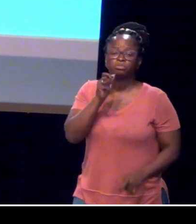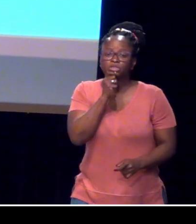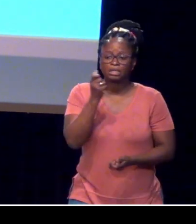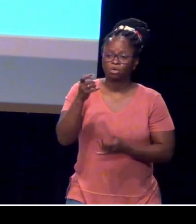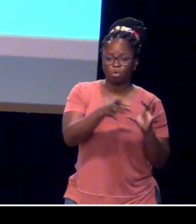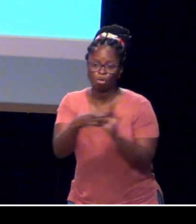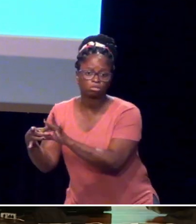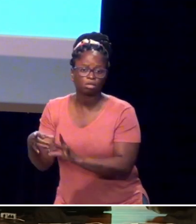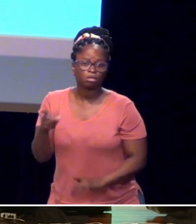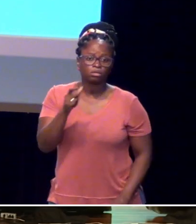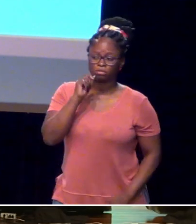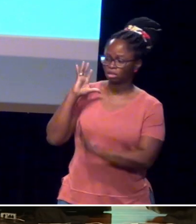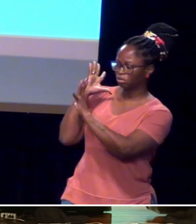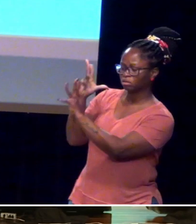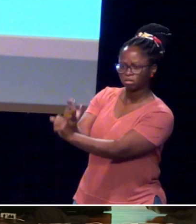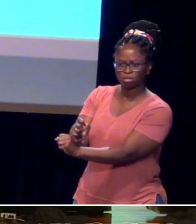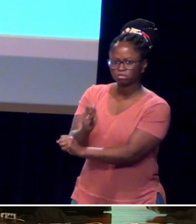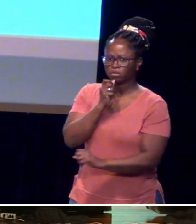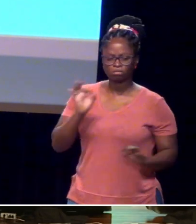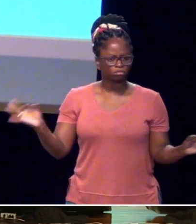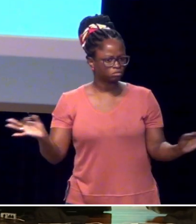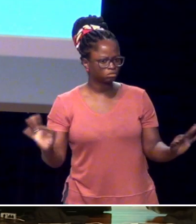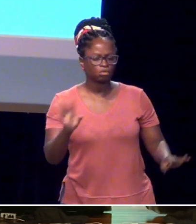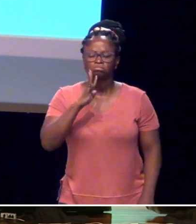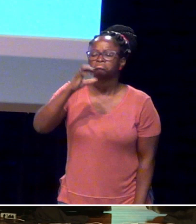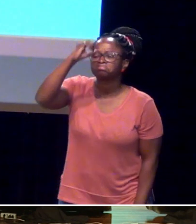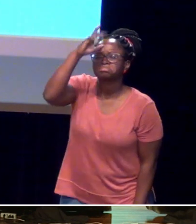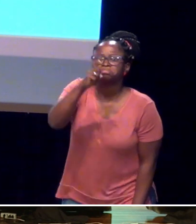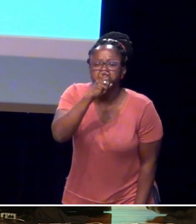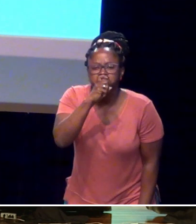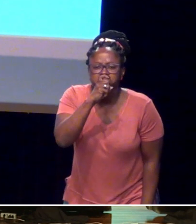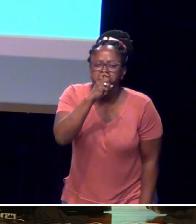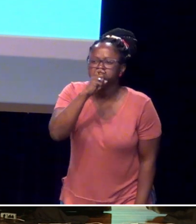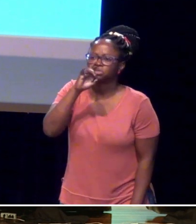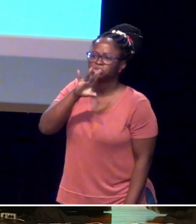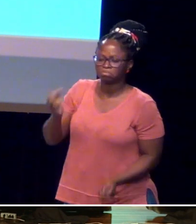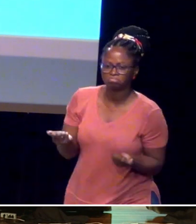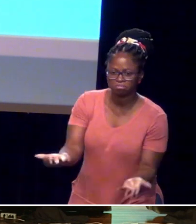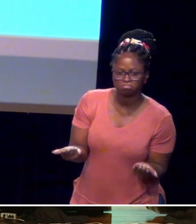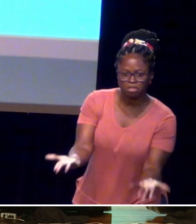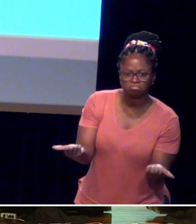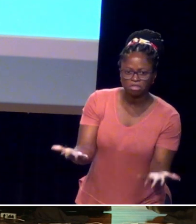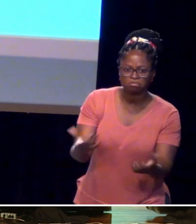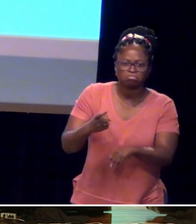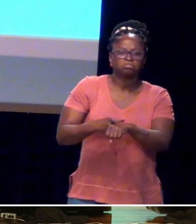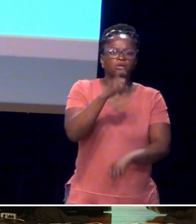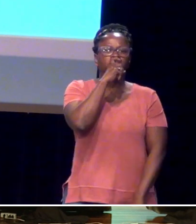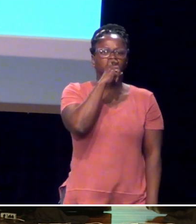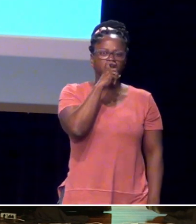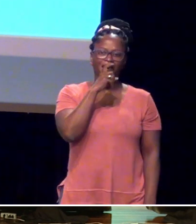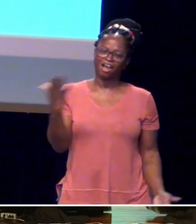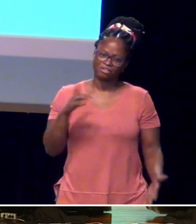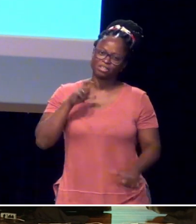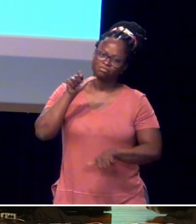tem contexto, não tem história. Isto é, um conhecimento que é objetivado. E aí,